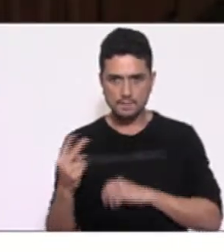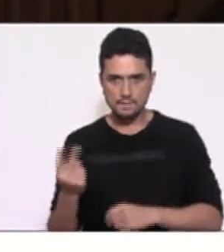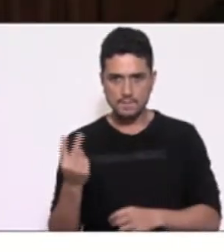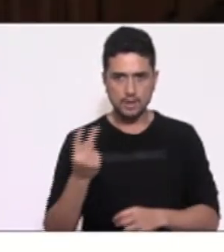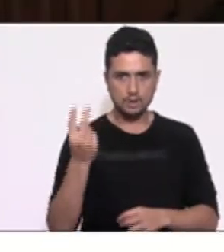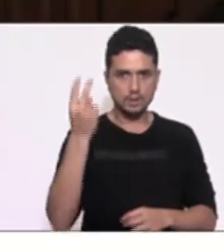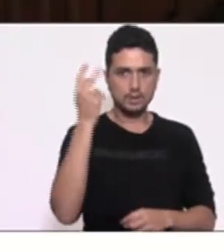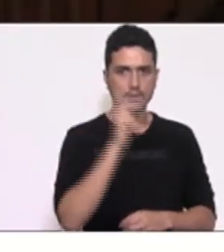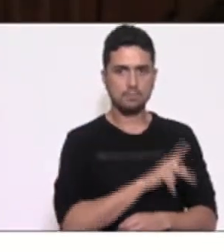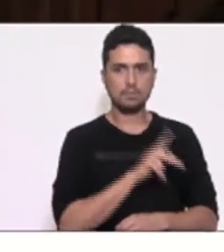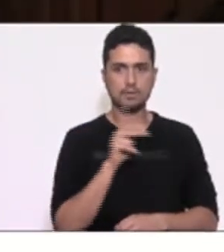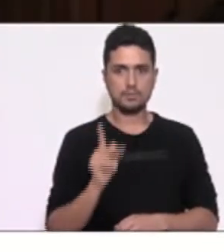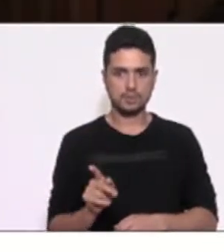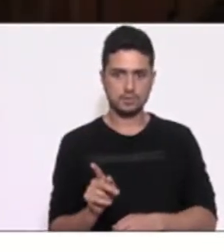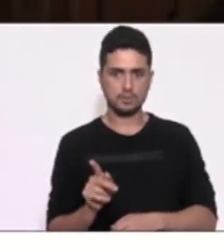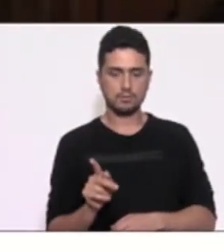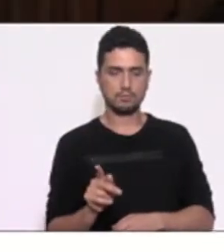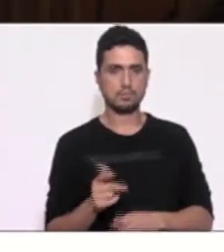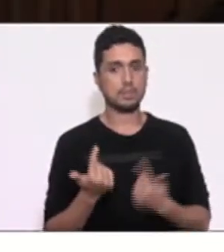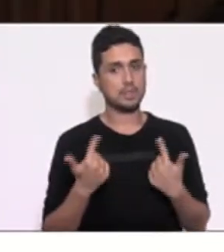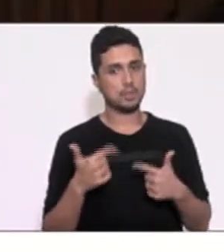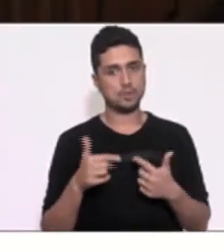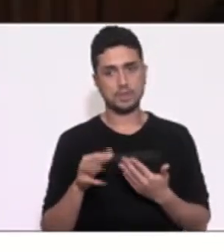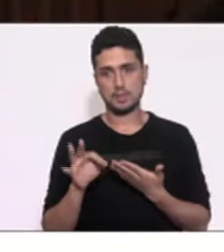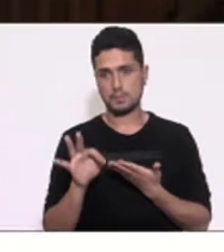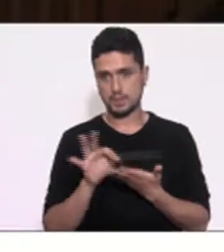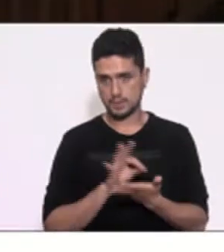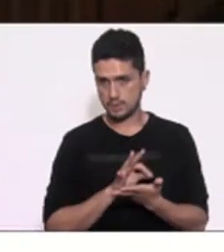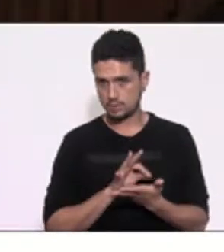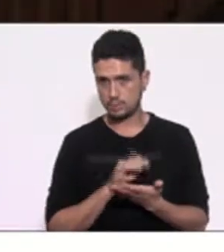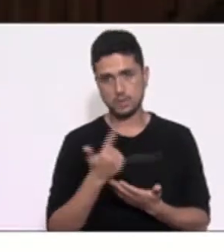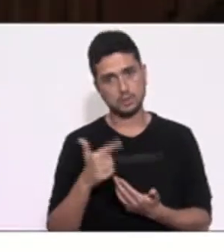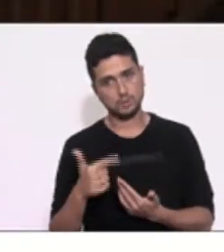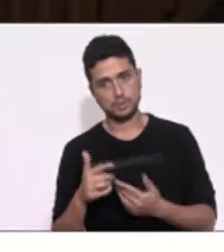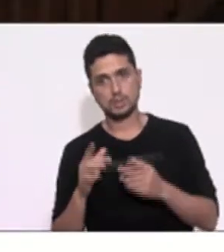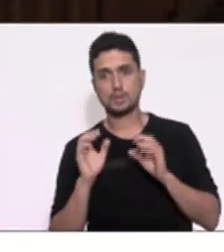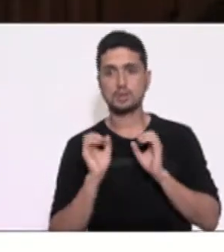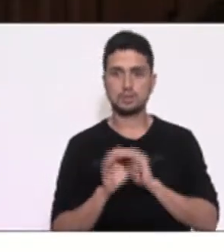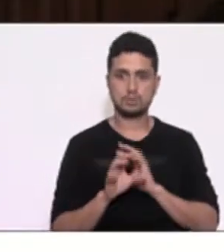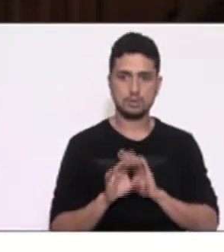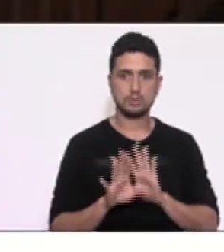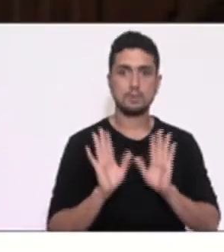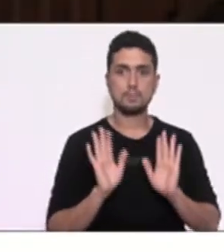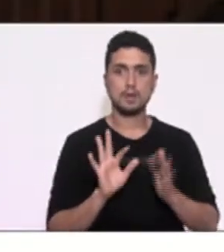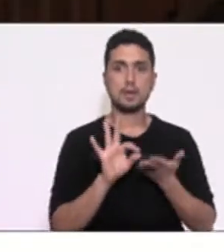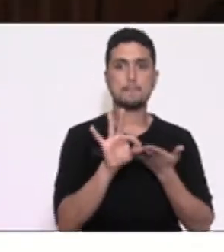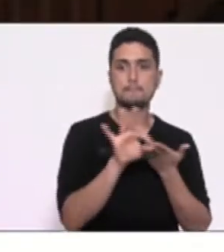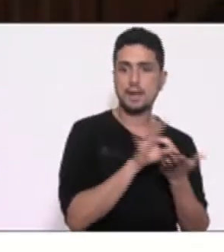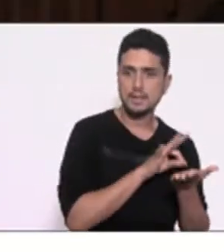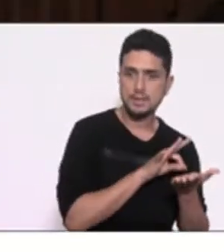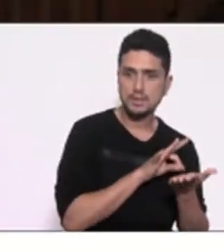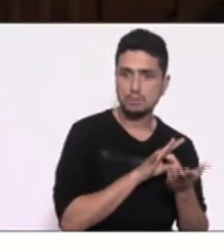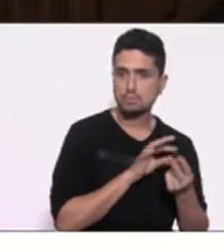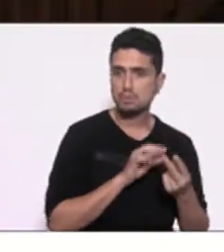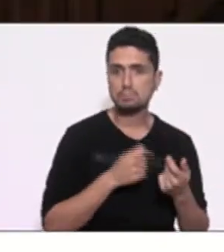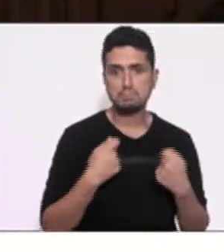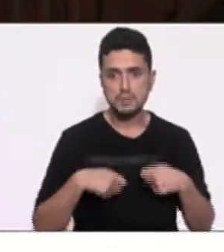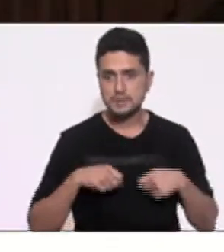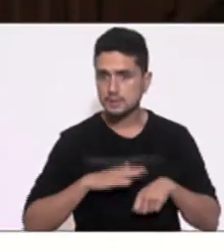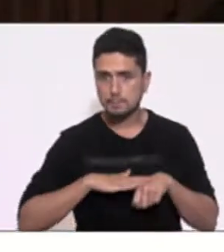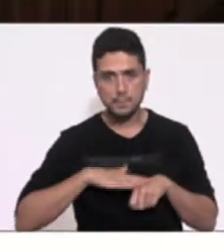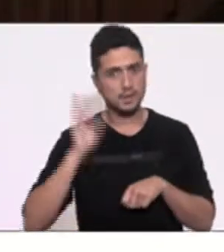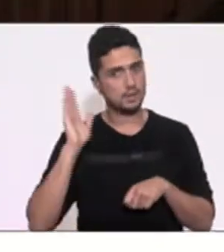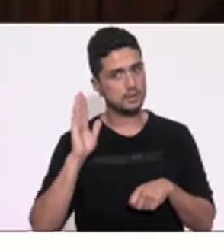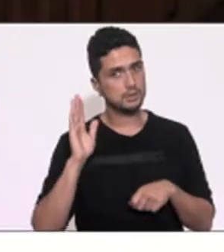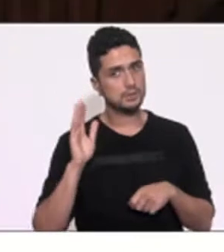educação. Então, sem matrícula, não há direito à educação. Mas só com matrícula, o direito à educação também não se completa. É